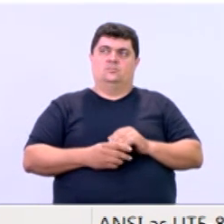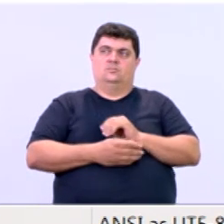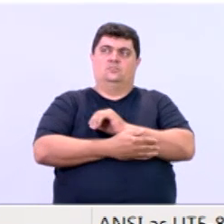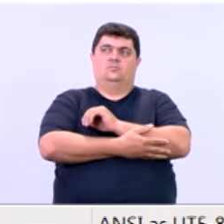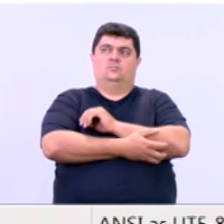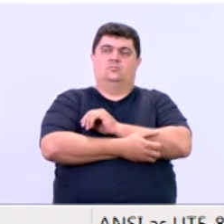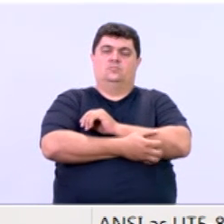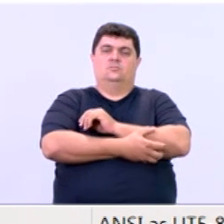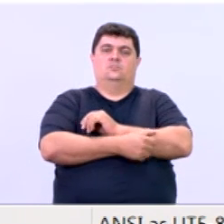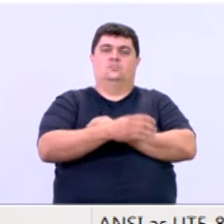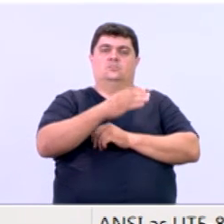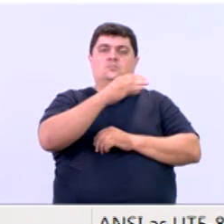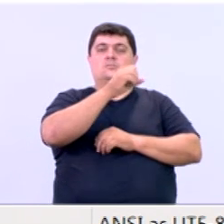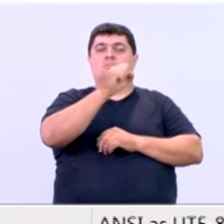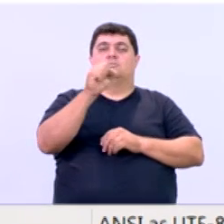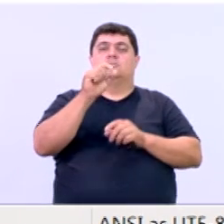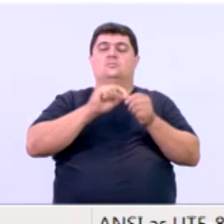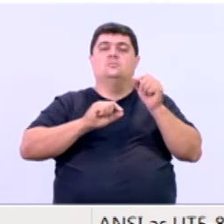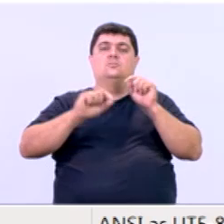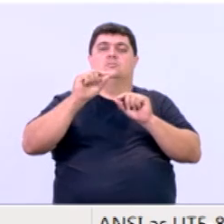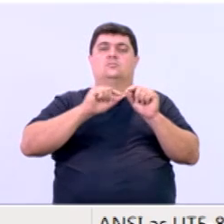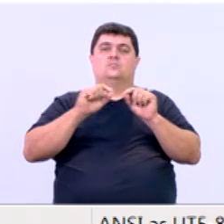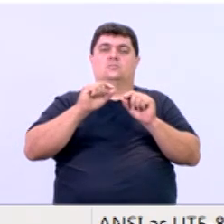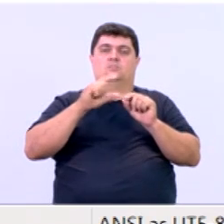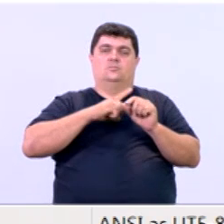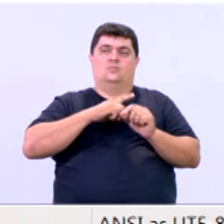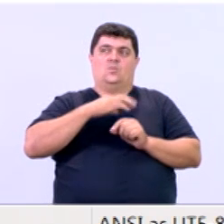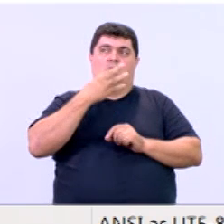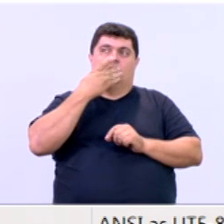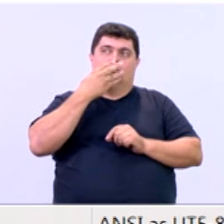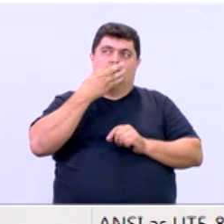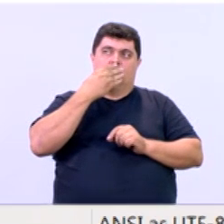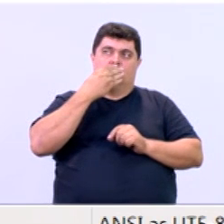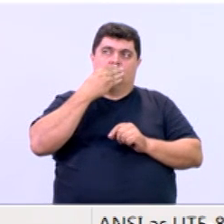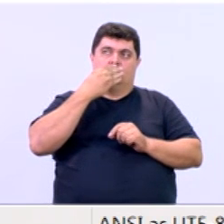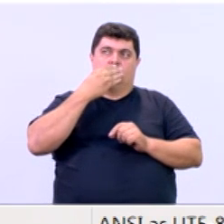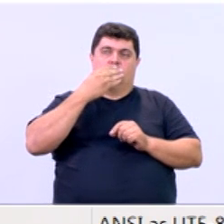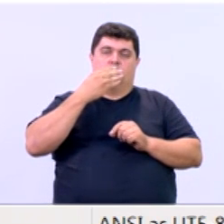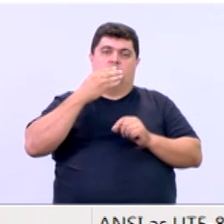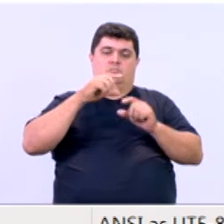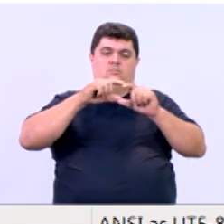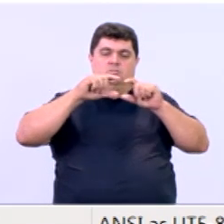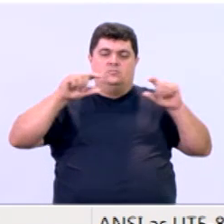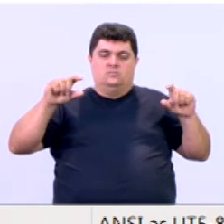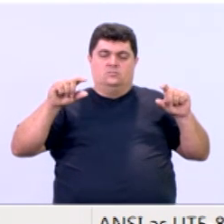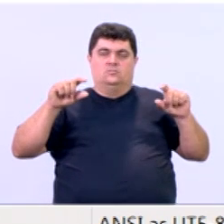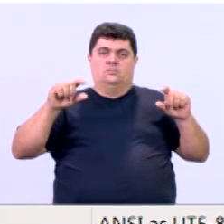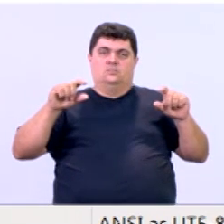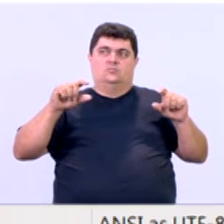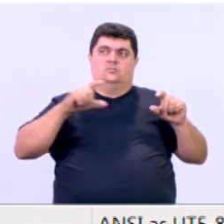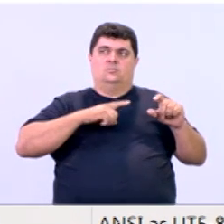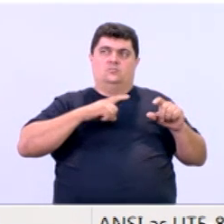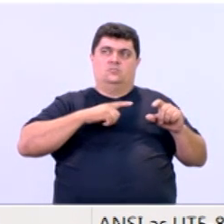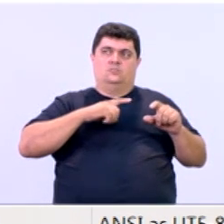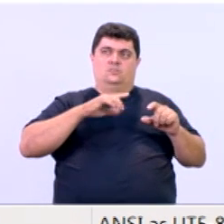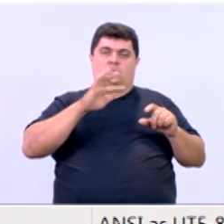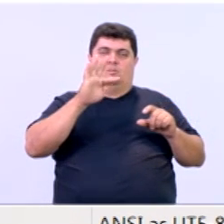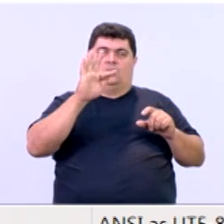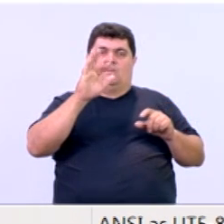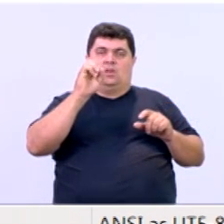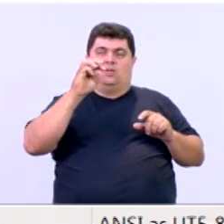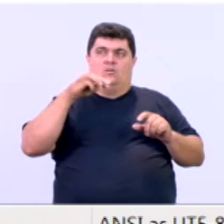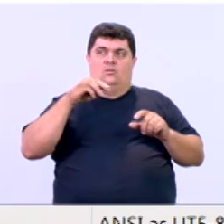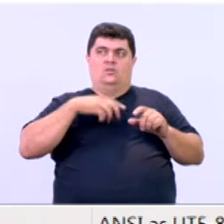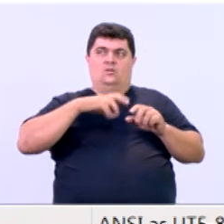E o nosso estilo CSS, que ele te dá uma cor de background e para o formulário ele dá uma cor